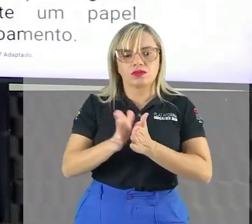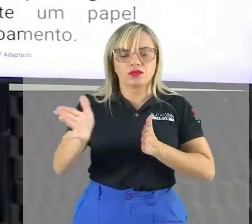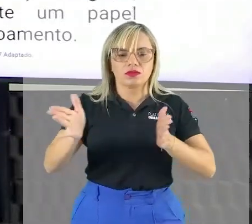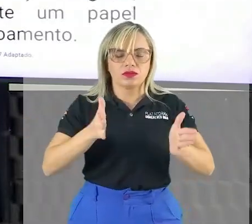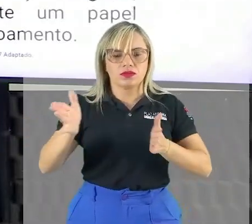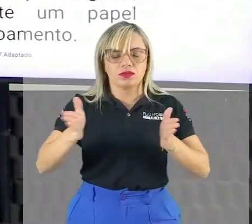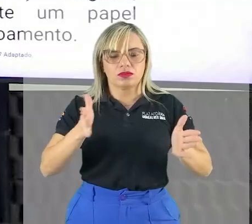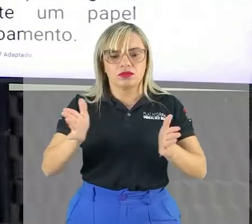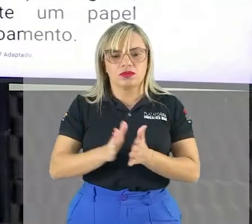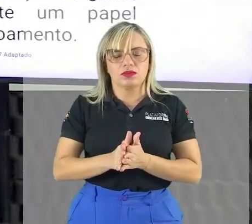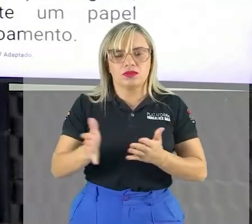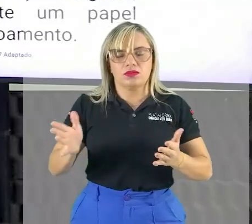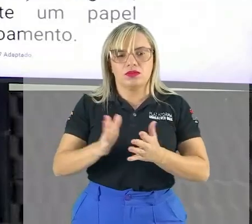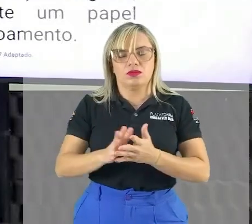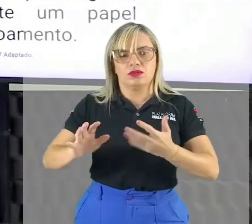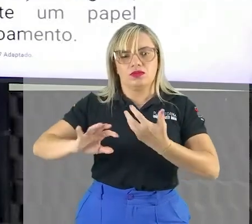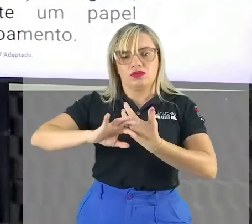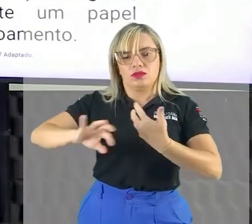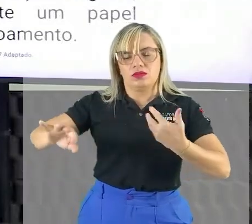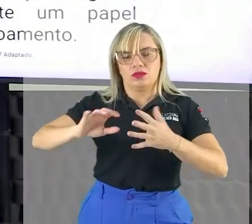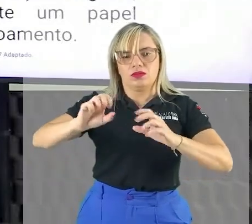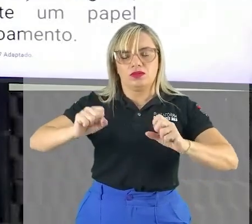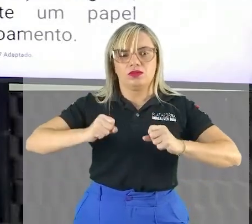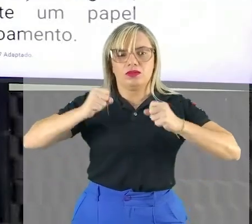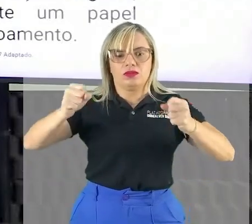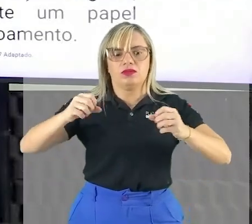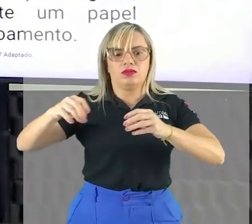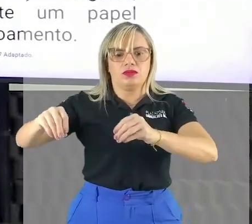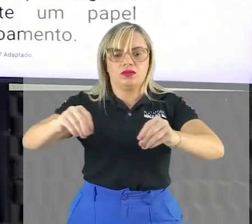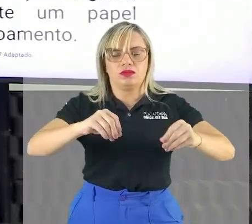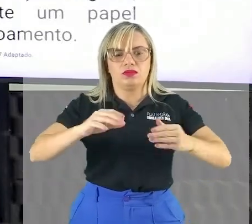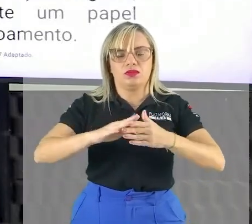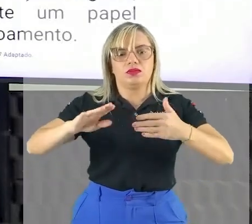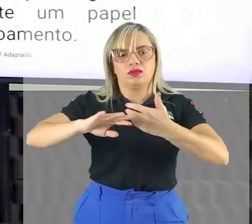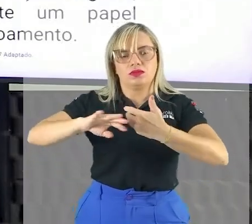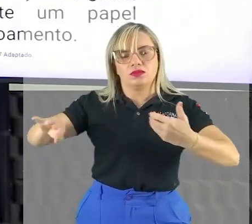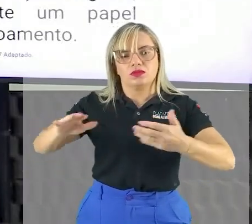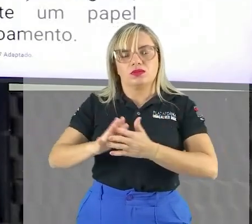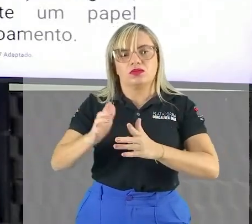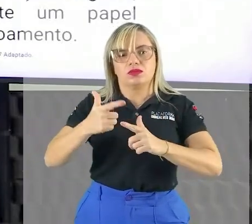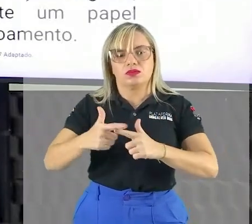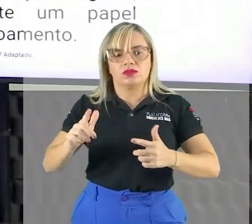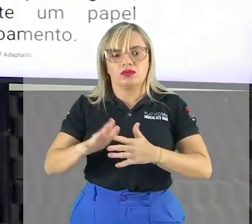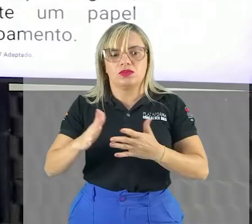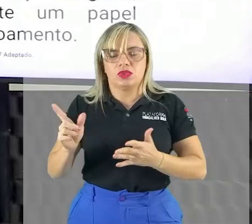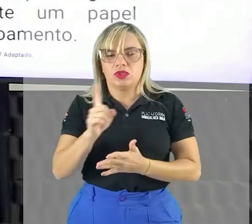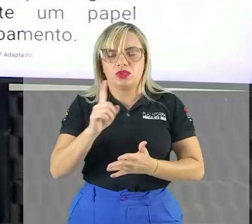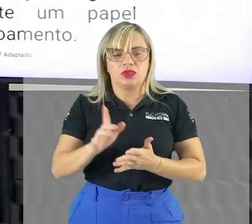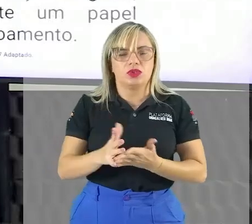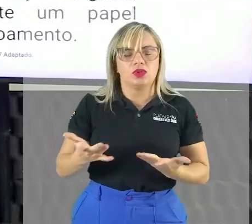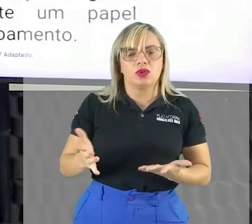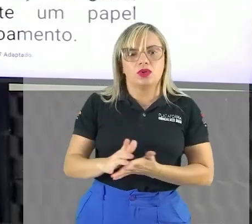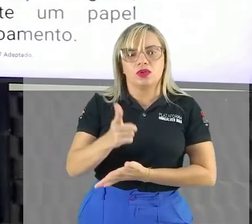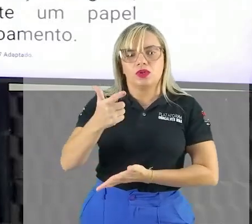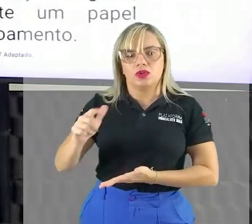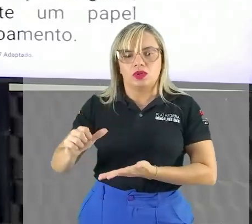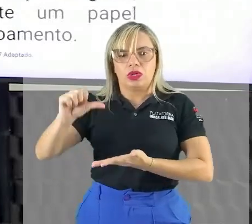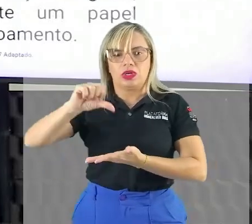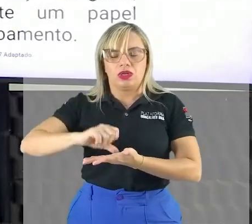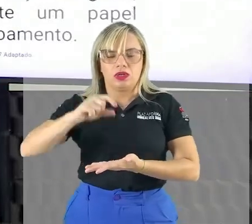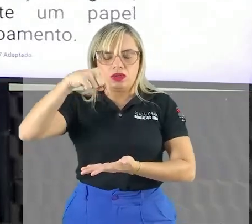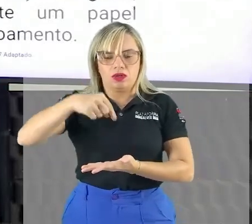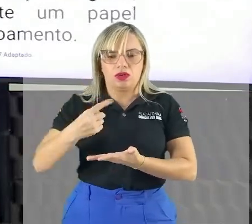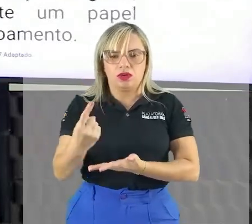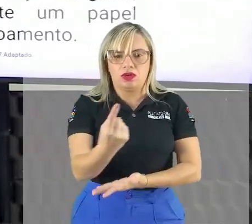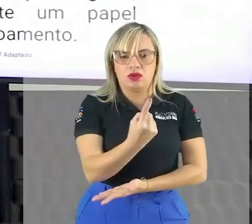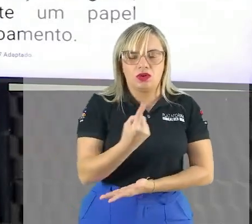uma fragmentação do poder e do território também. Então não existe mais aquele poder central, aquele poder em que um único,